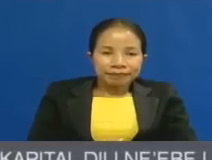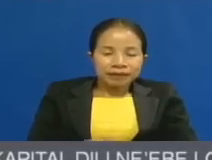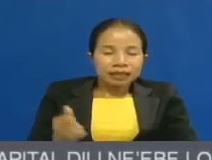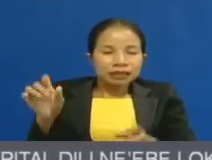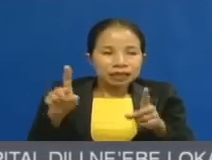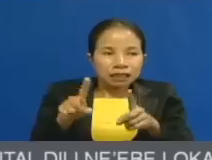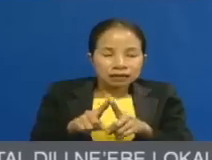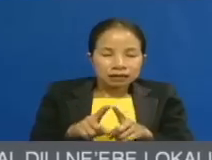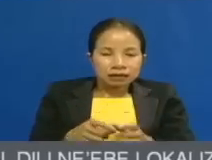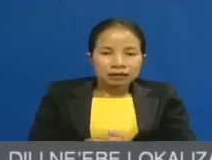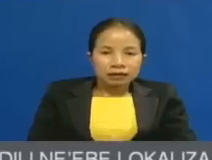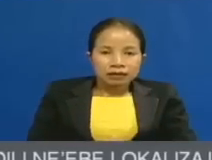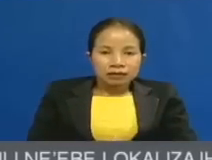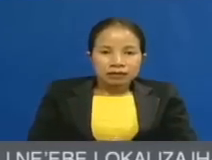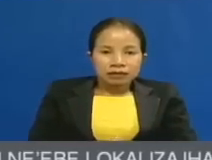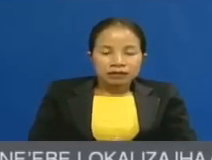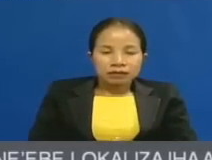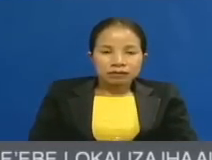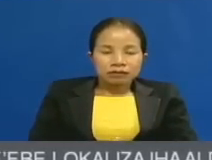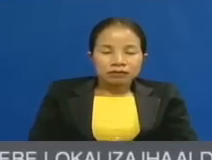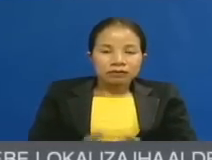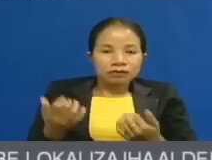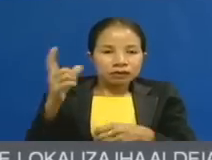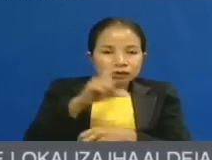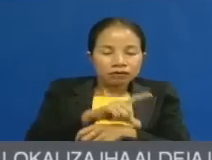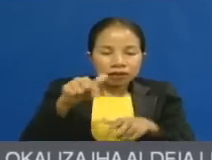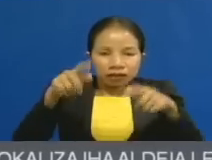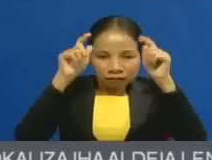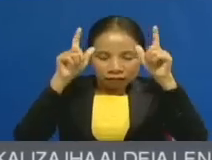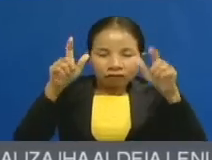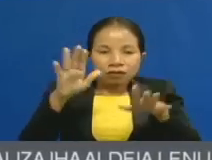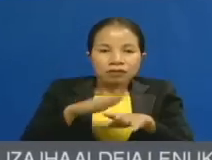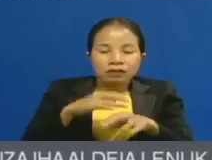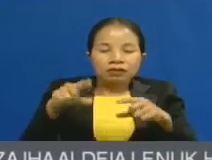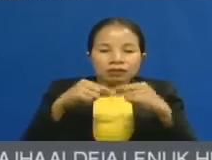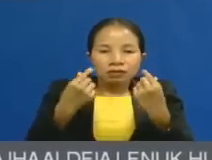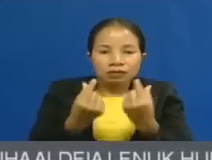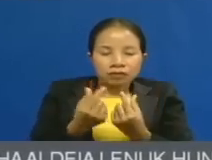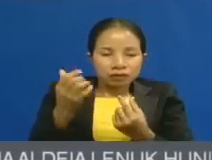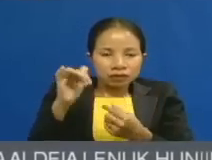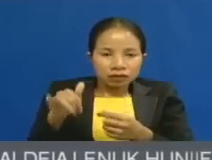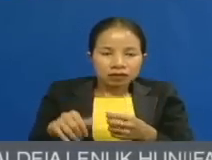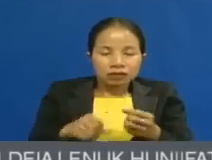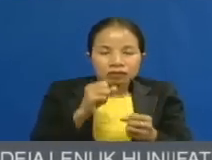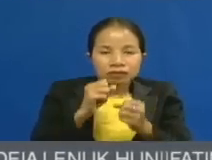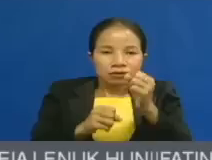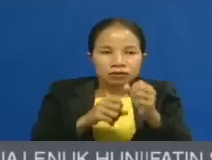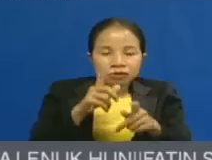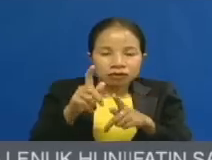Sirhanesan ita ene ohendono ita timon ita bol dian grup sirne memak sosidad ne memak